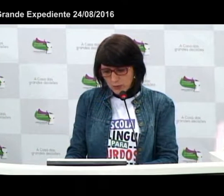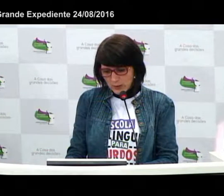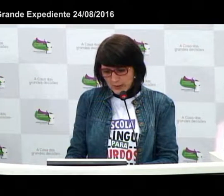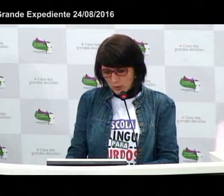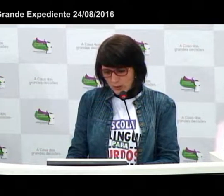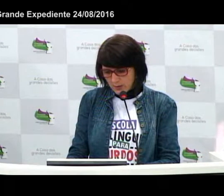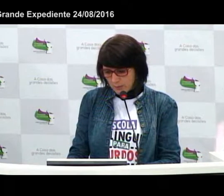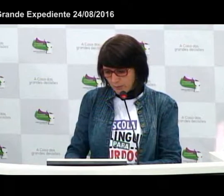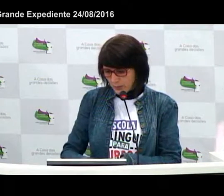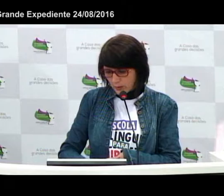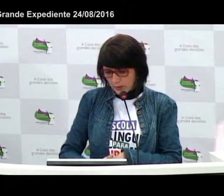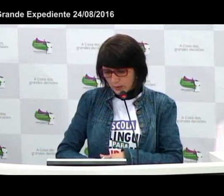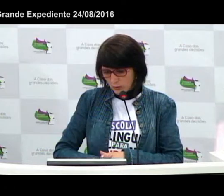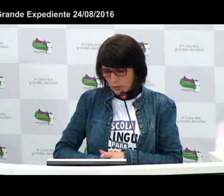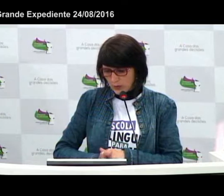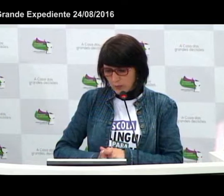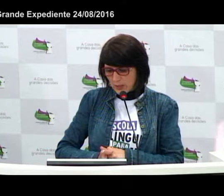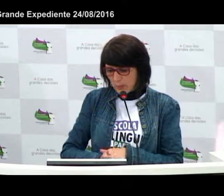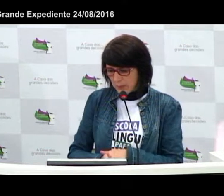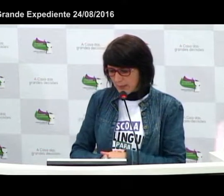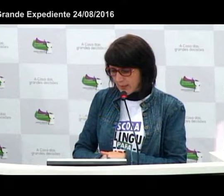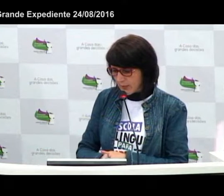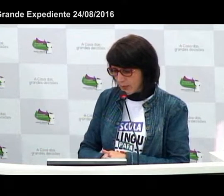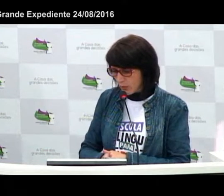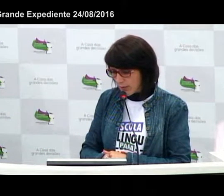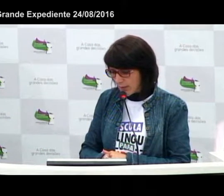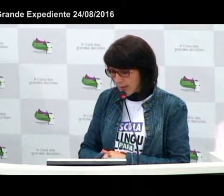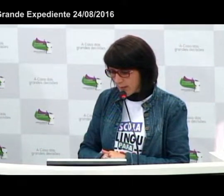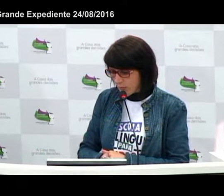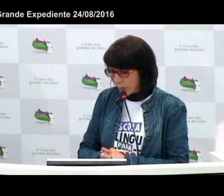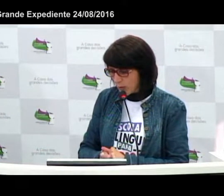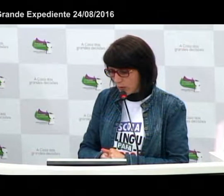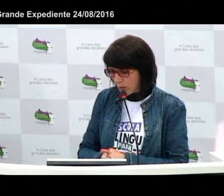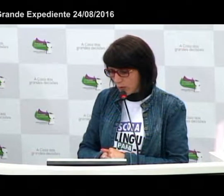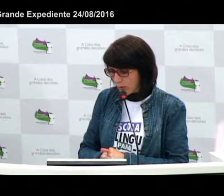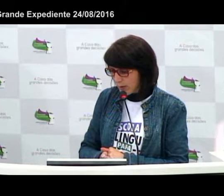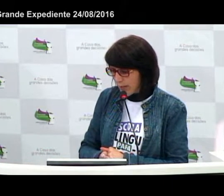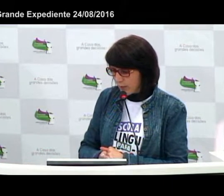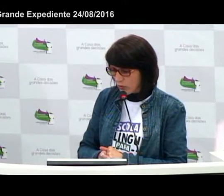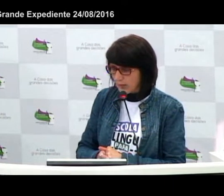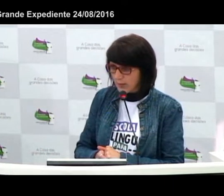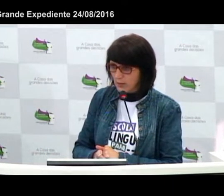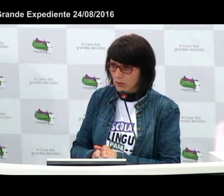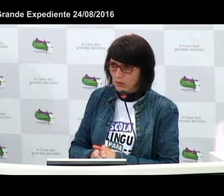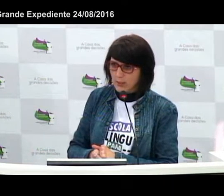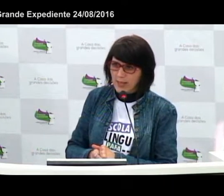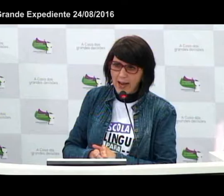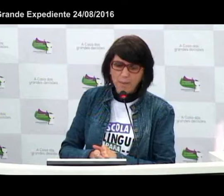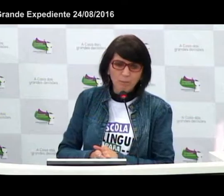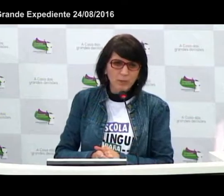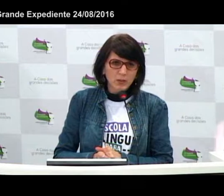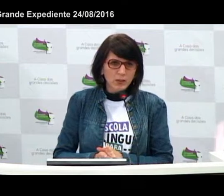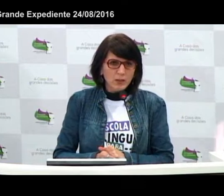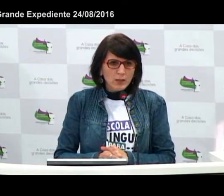Em 2014, sugerimos a implementação de diretrizes para o transtorno de déficit de atenção, do